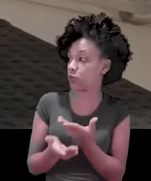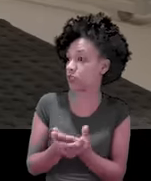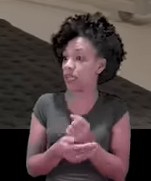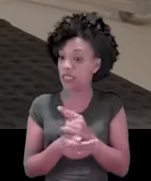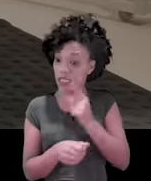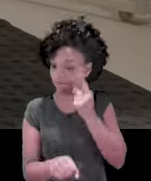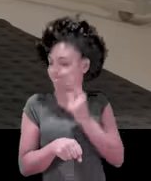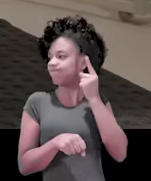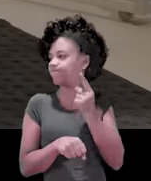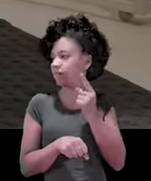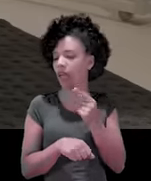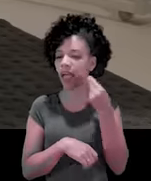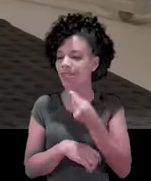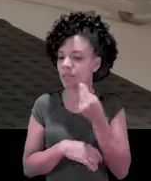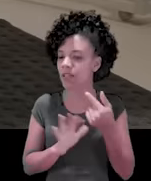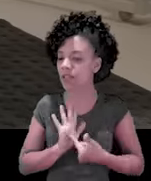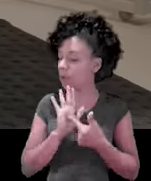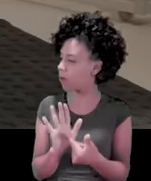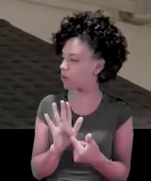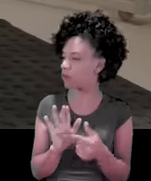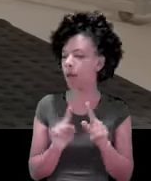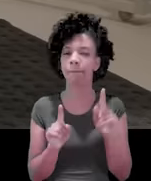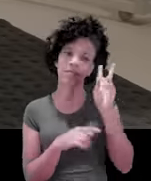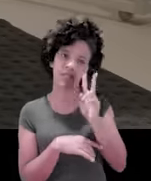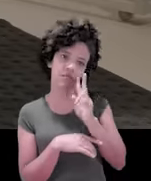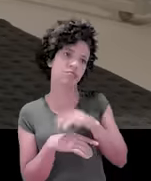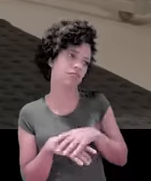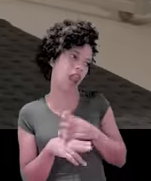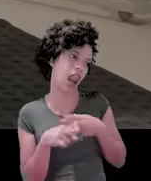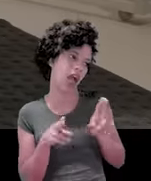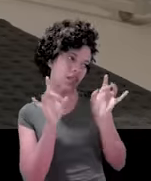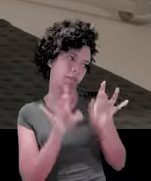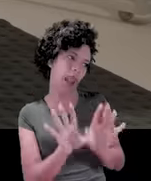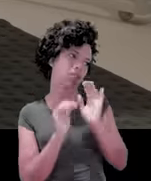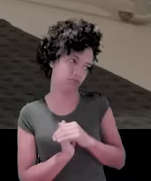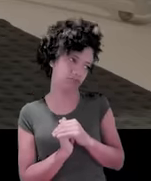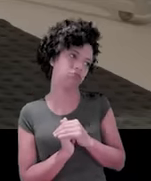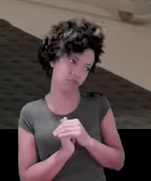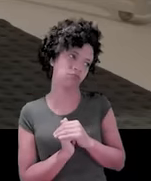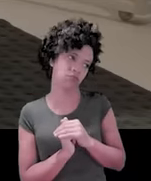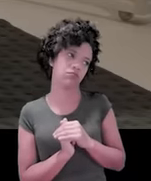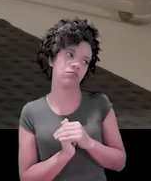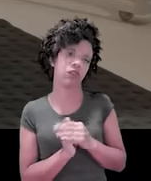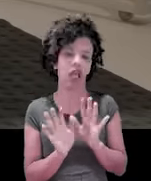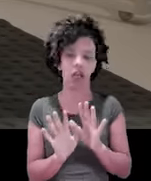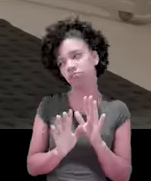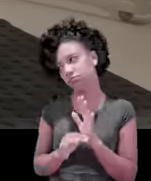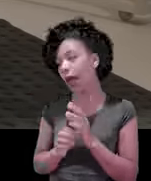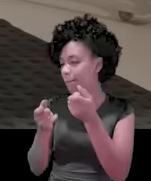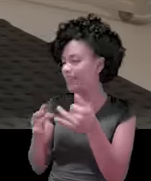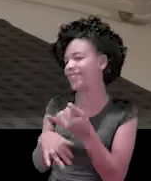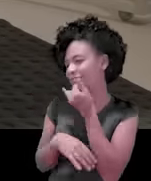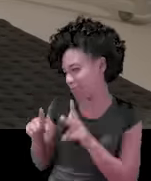estudos você na hora h biegel a diferença que te passa mas a história dele é mais Largados e Pelados né É você saber as ruas